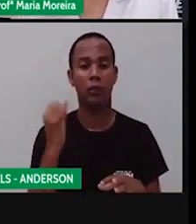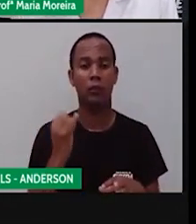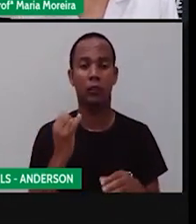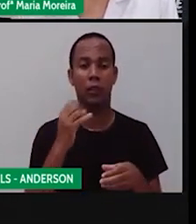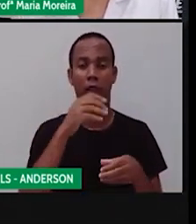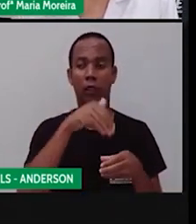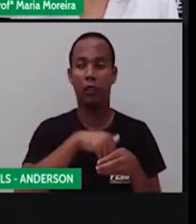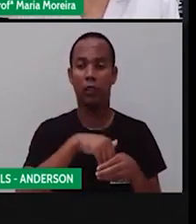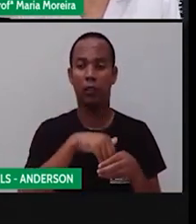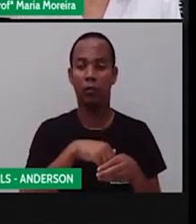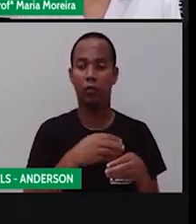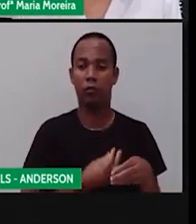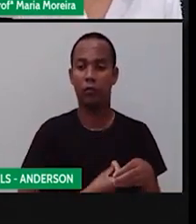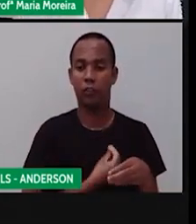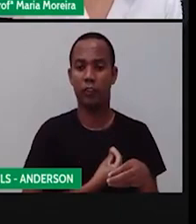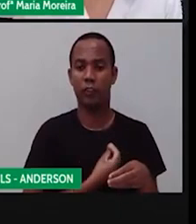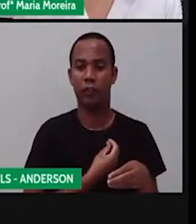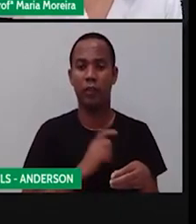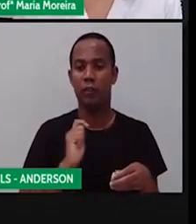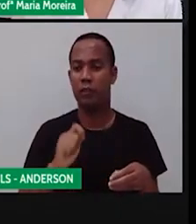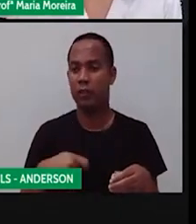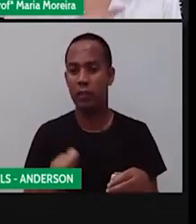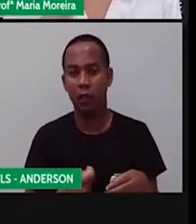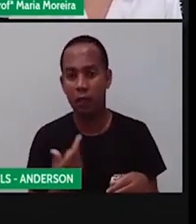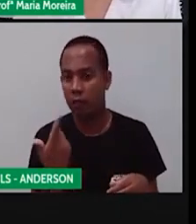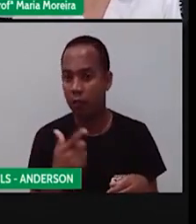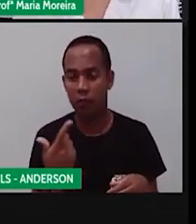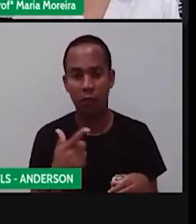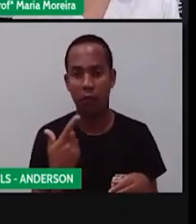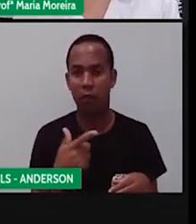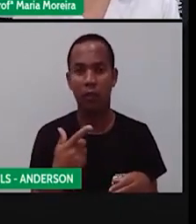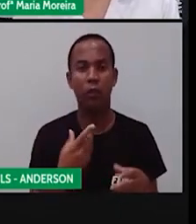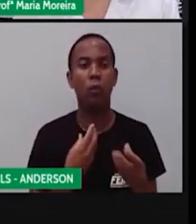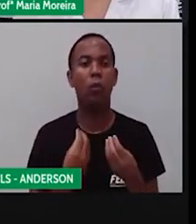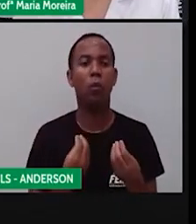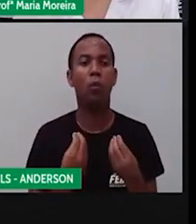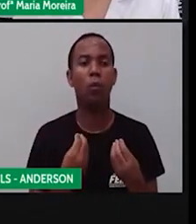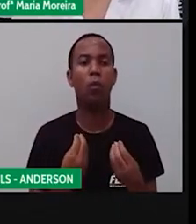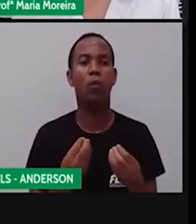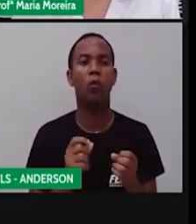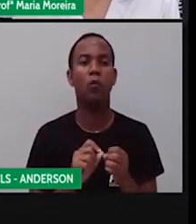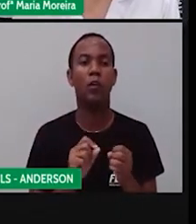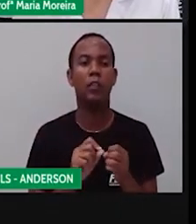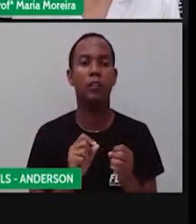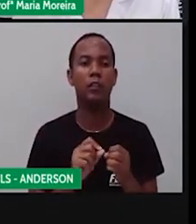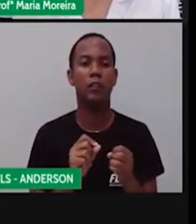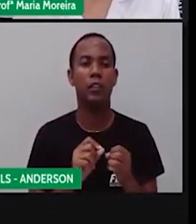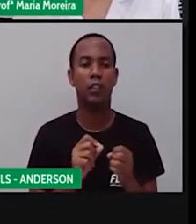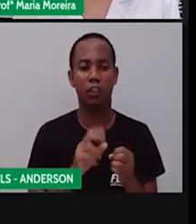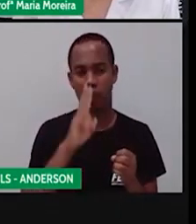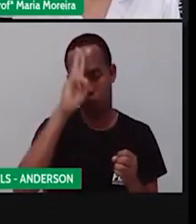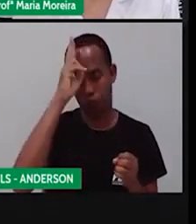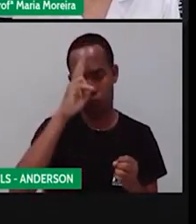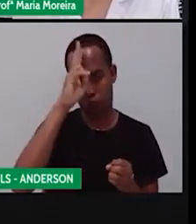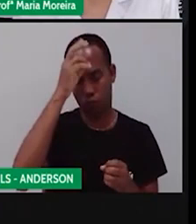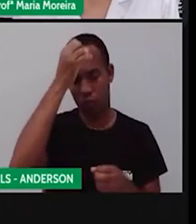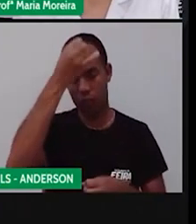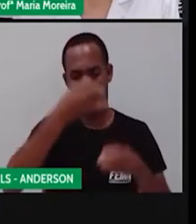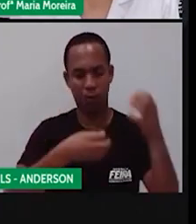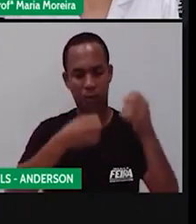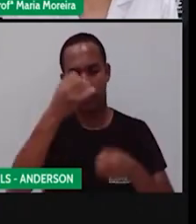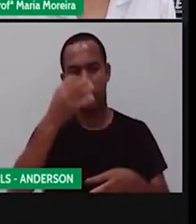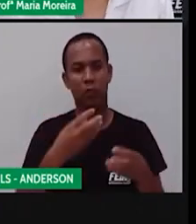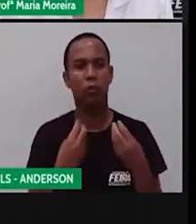dentro dessa narração. Sem esses sinais de pontuação, não tem como a gente fazer um texto narrativo, não tem como contar